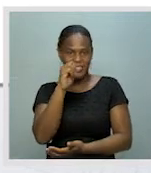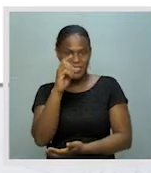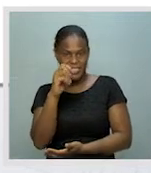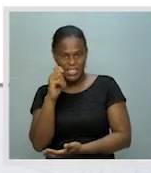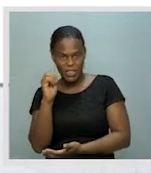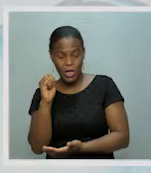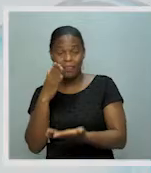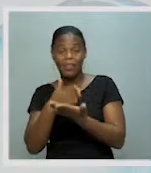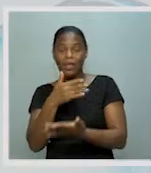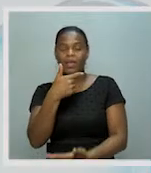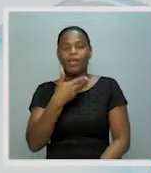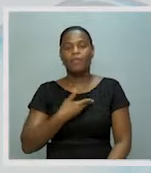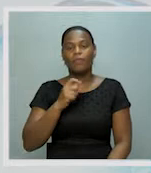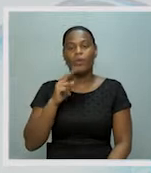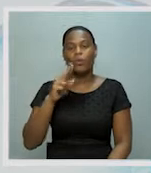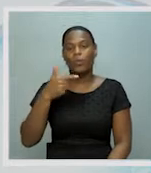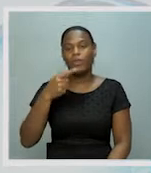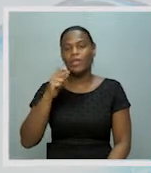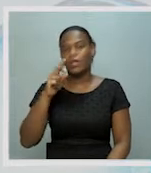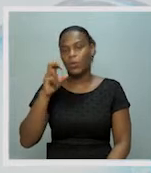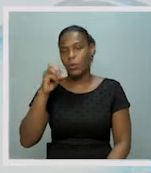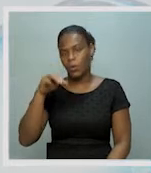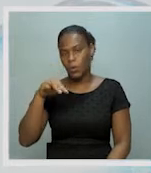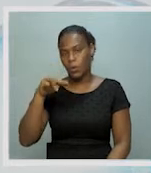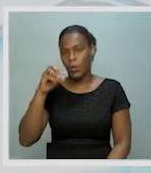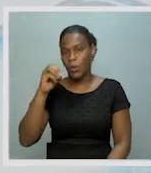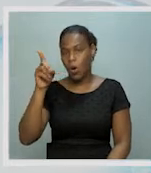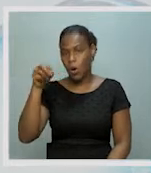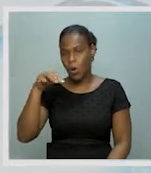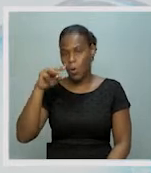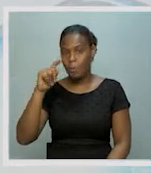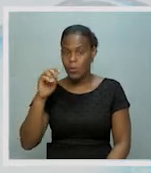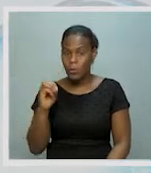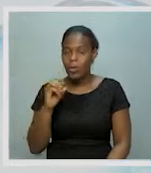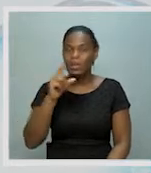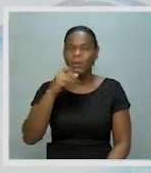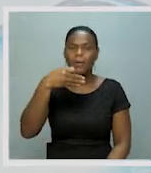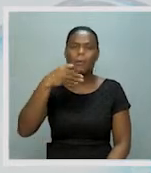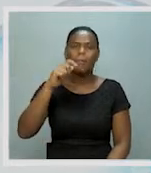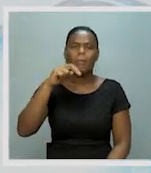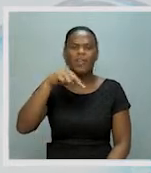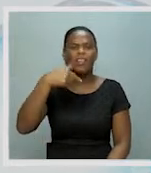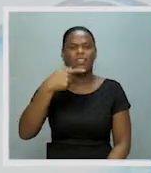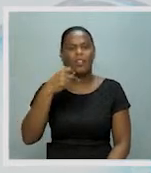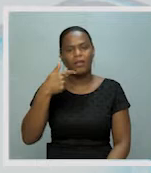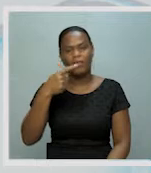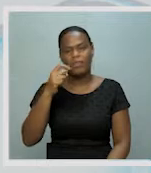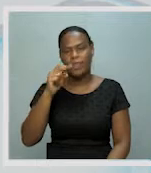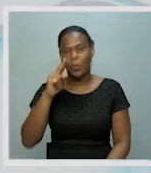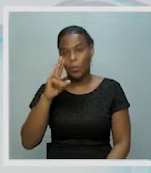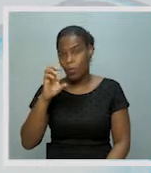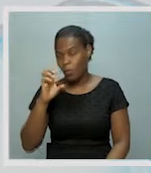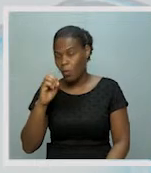Deuteronômio, que também é chamado de Pentateuco, ok? E esta religião começou a se estruturar